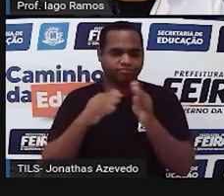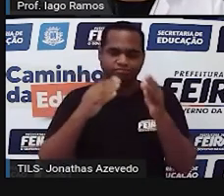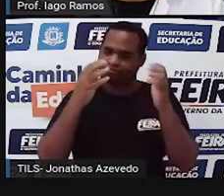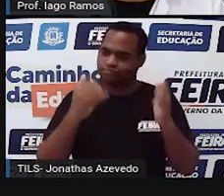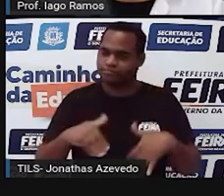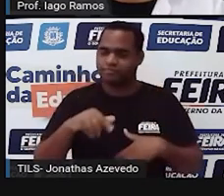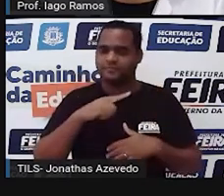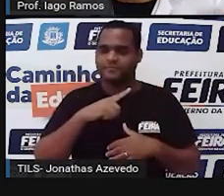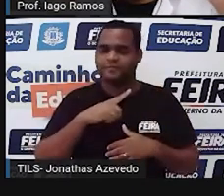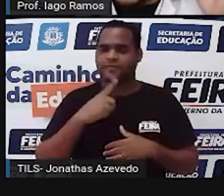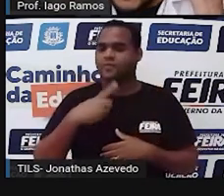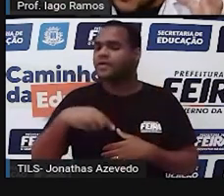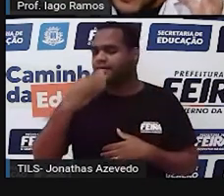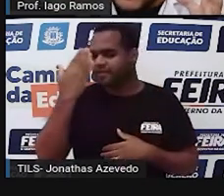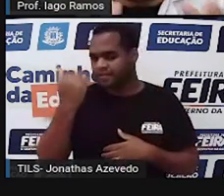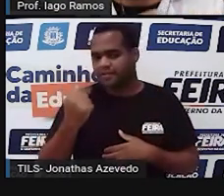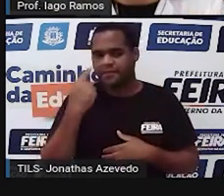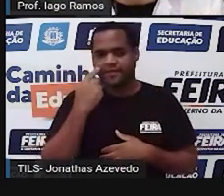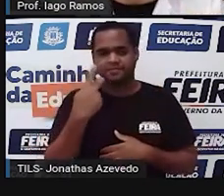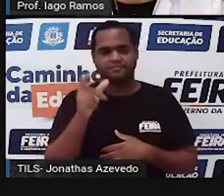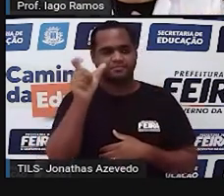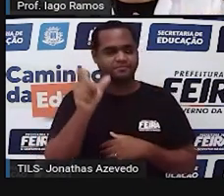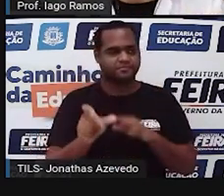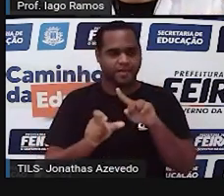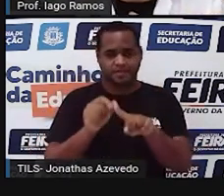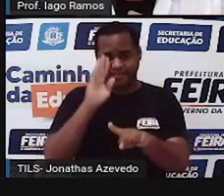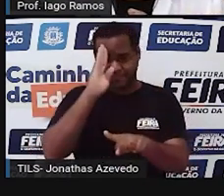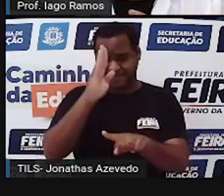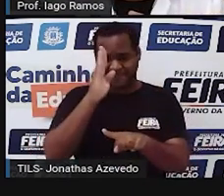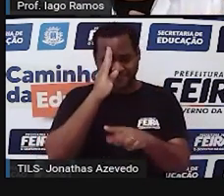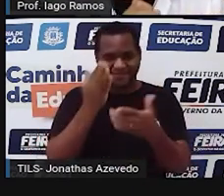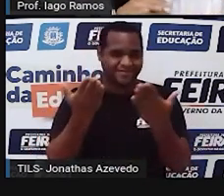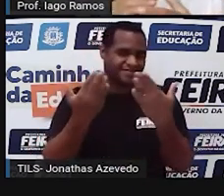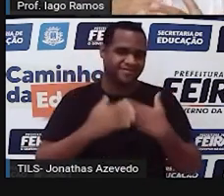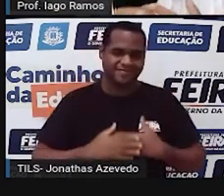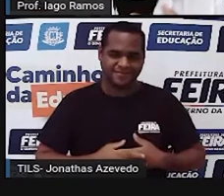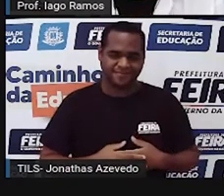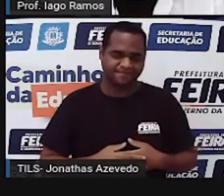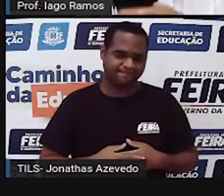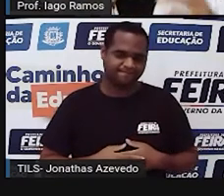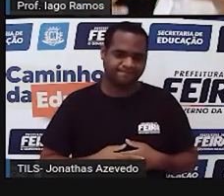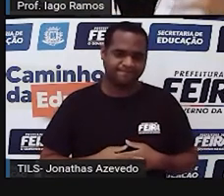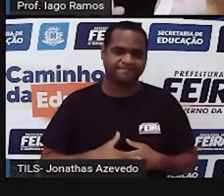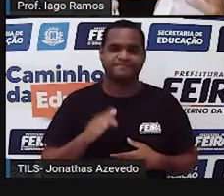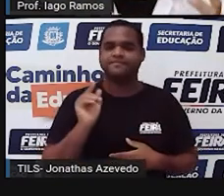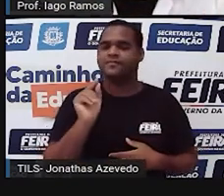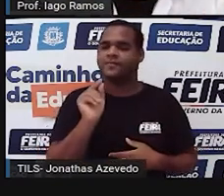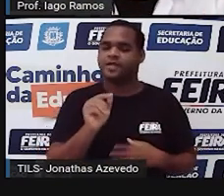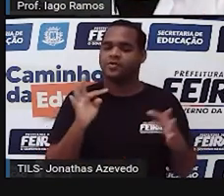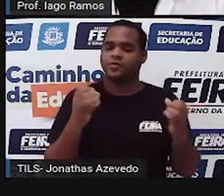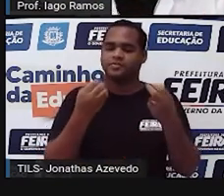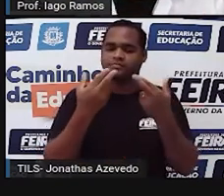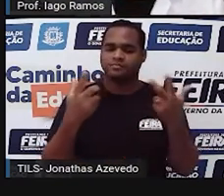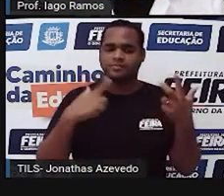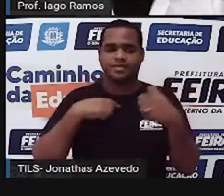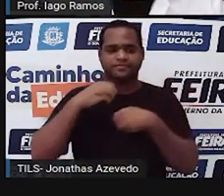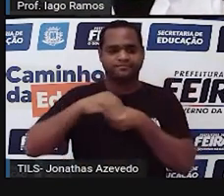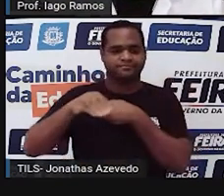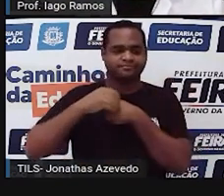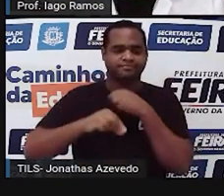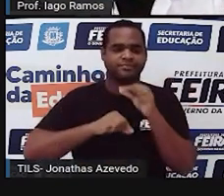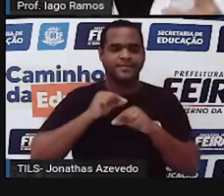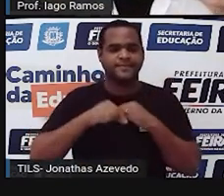a gente já sabe que você o personagem principal dela bom e o que é que toda a situação trás